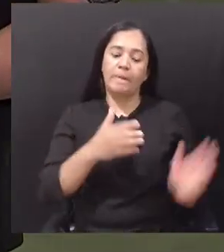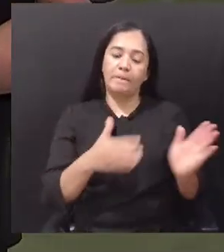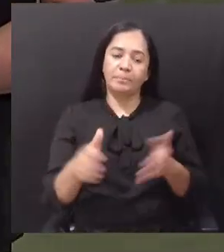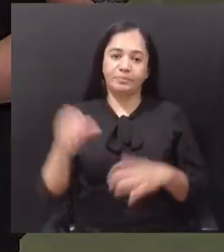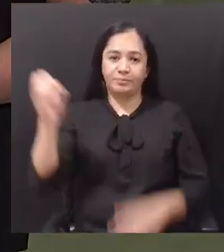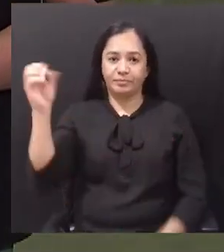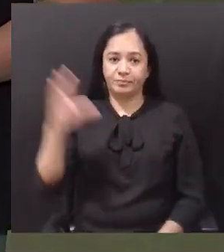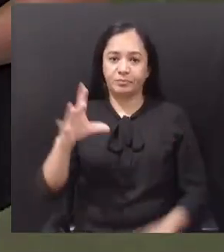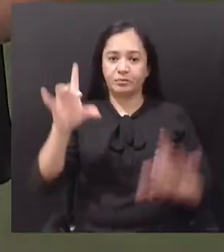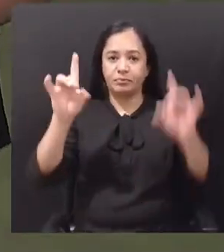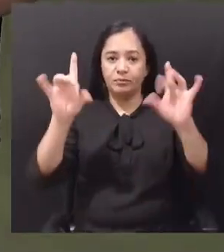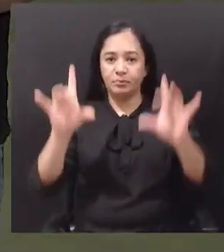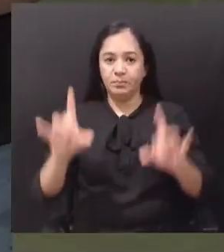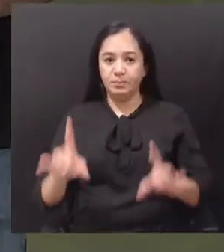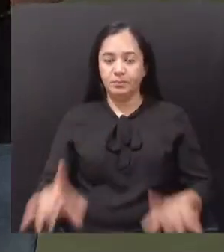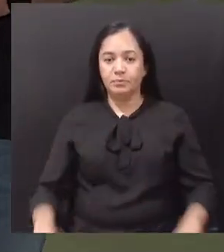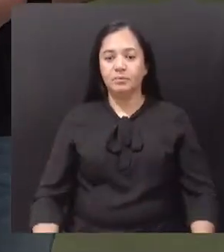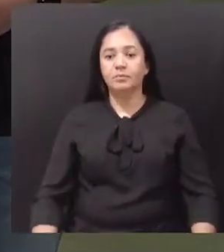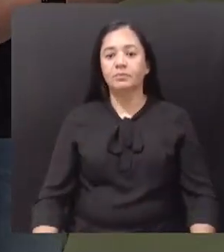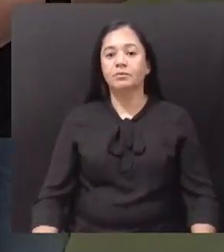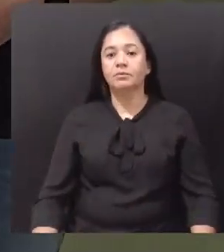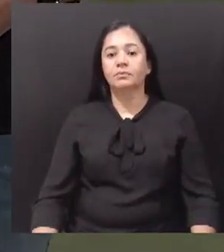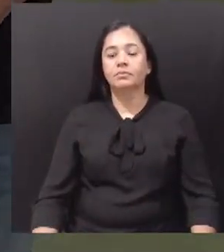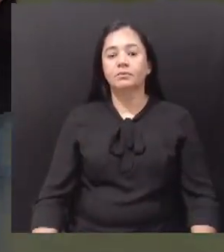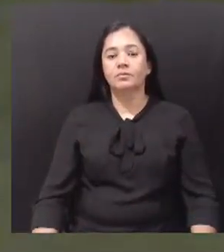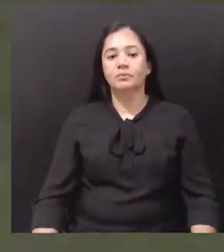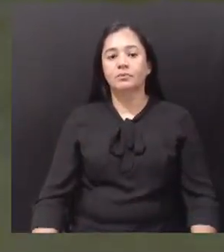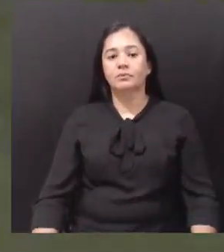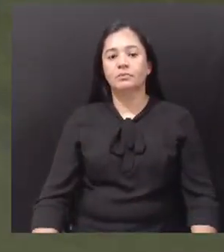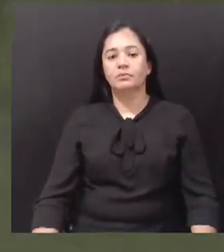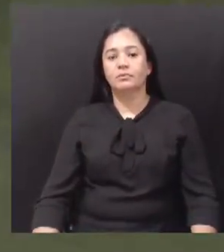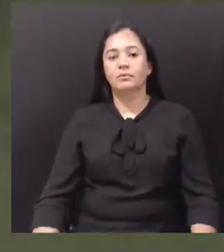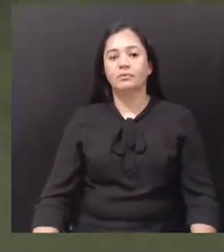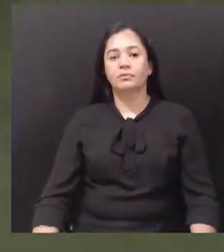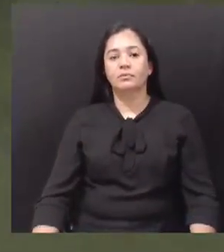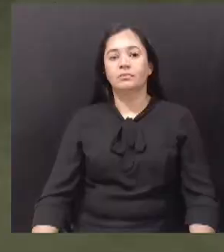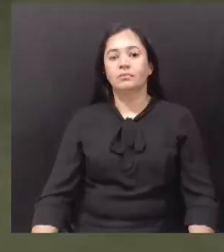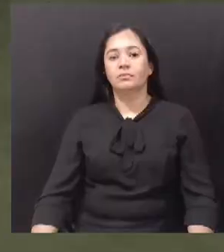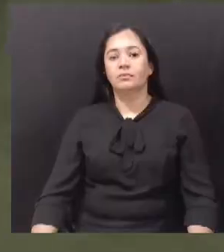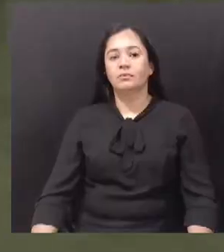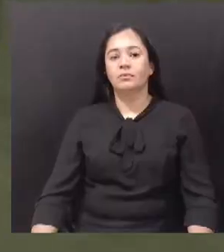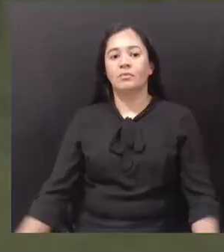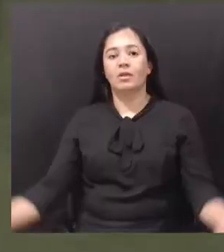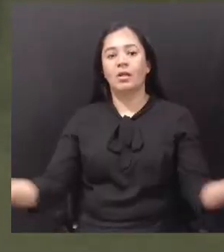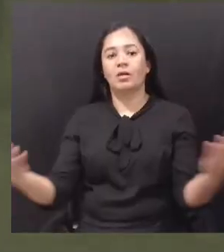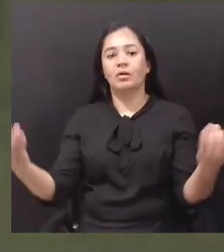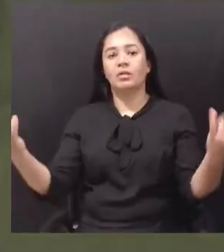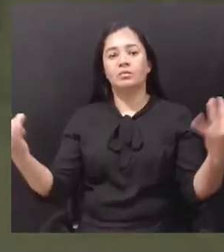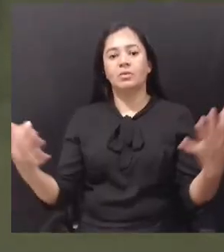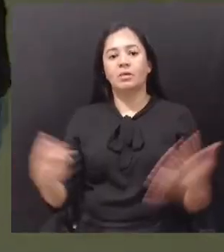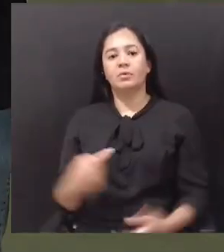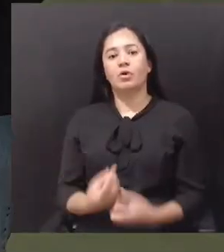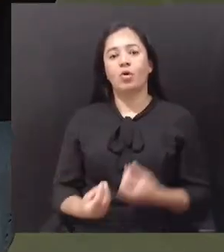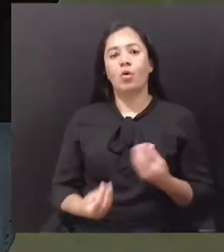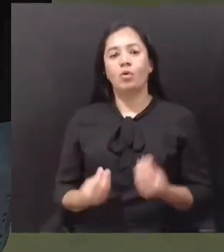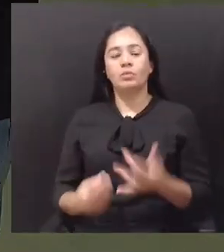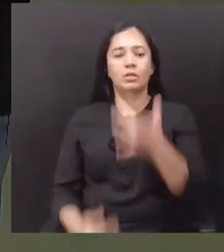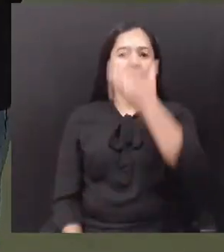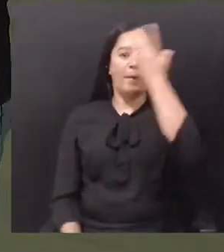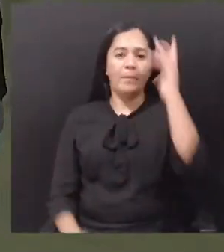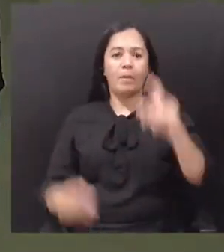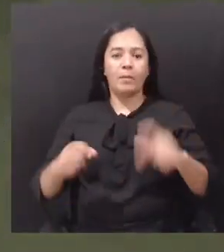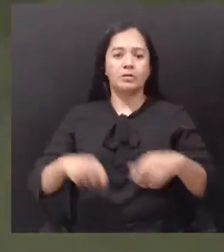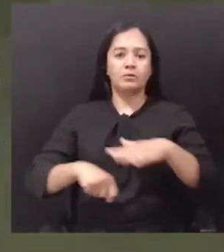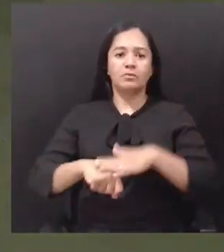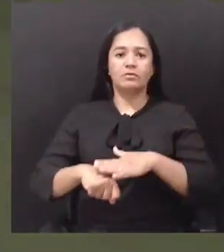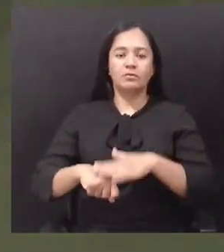síncrotron. Boa, maravilha. Matheus, agora conta pra gente como que as pessoas fazem para visitar